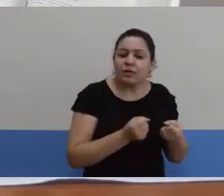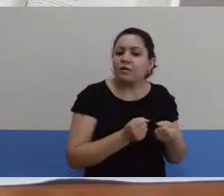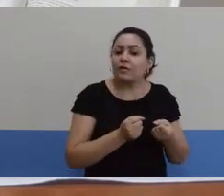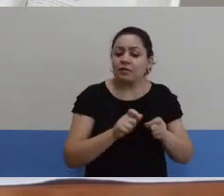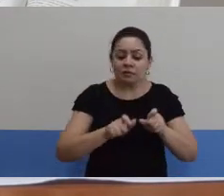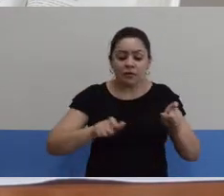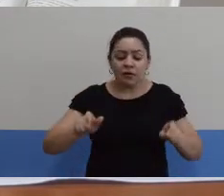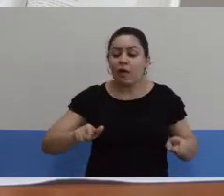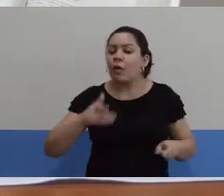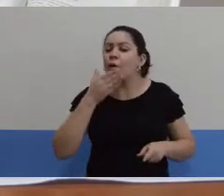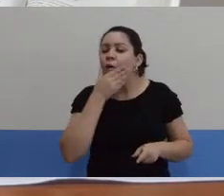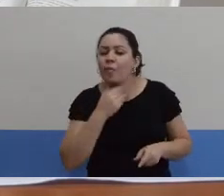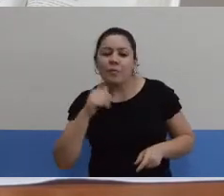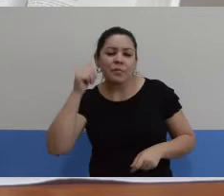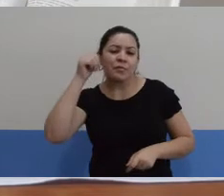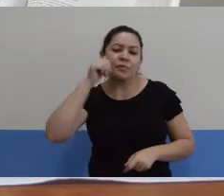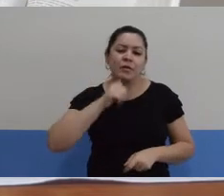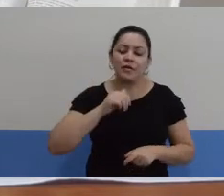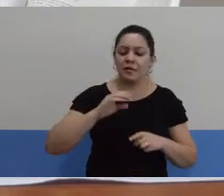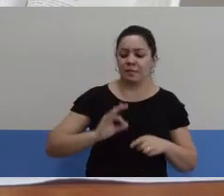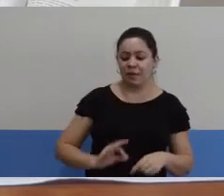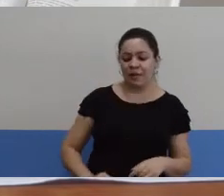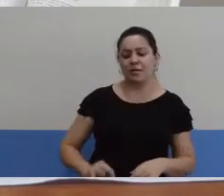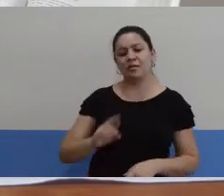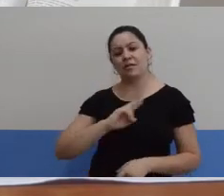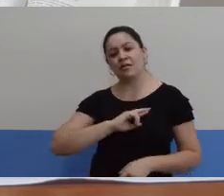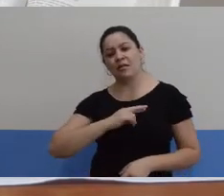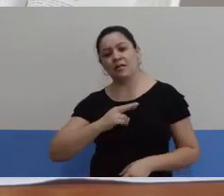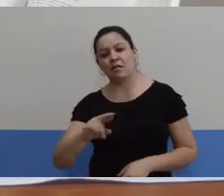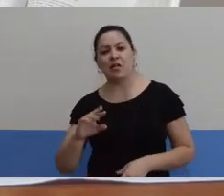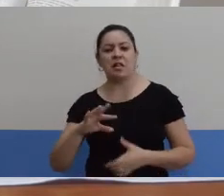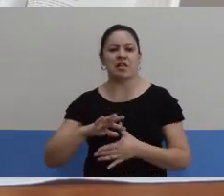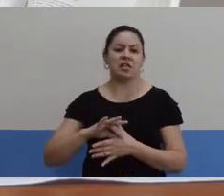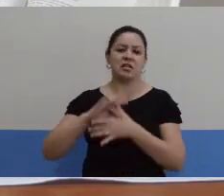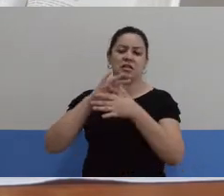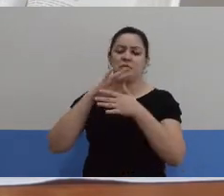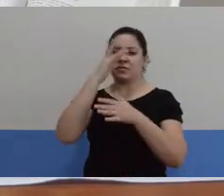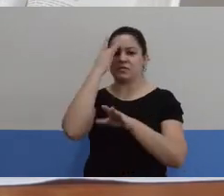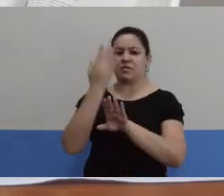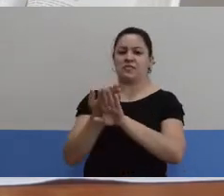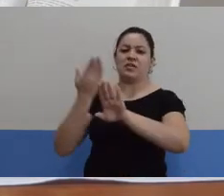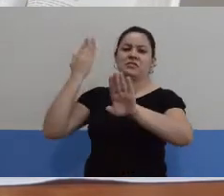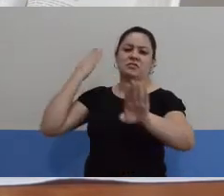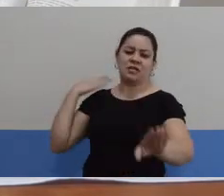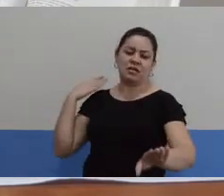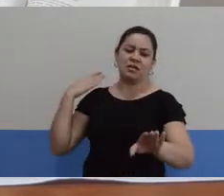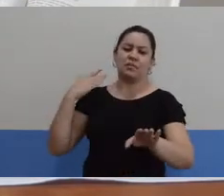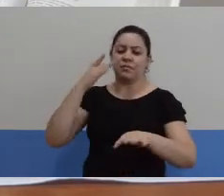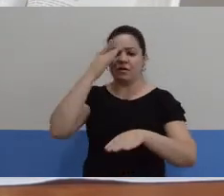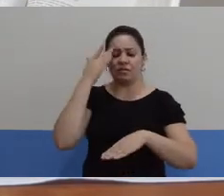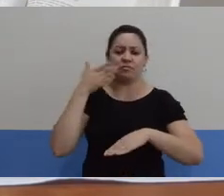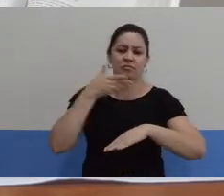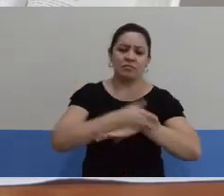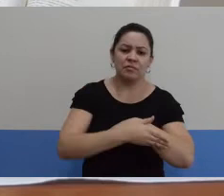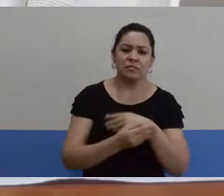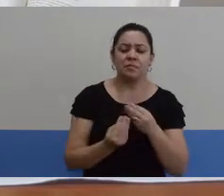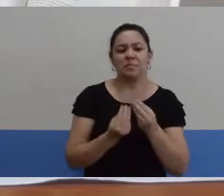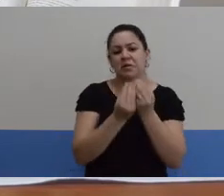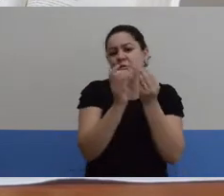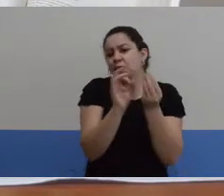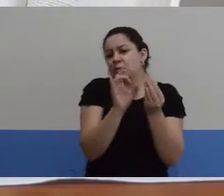padres, religiosos, religiosas, lideranças, quem está afastado, quem vem apenas à celebração ou à